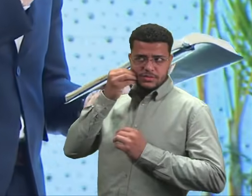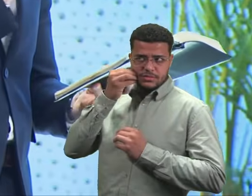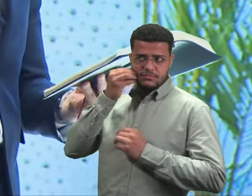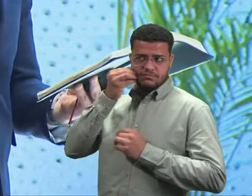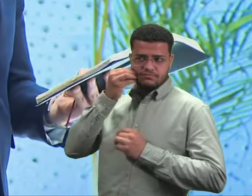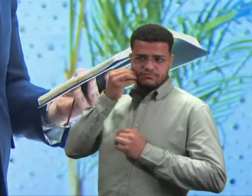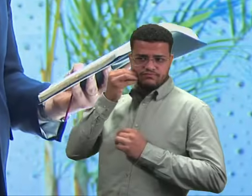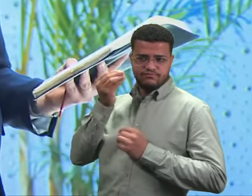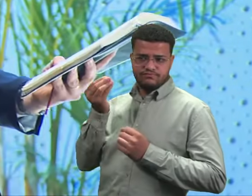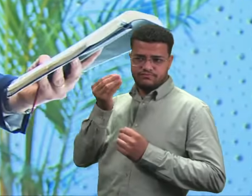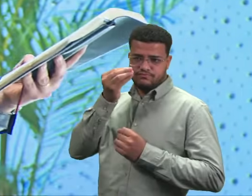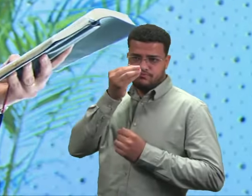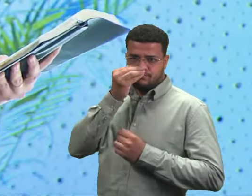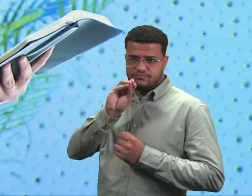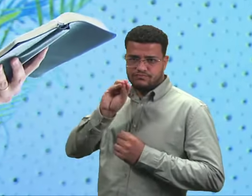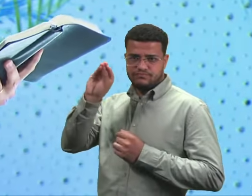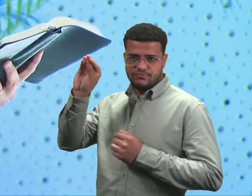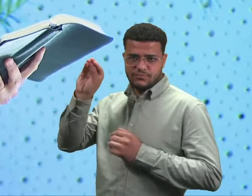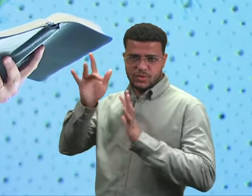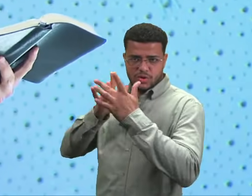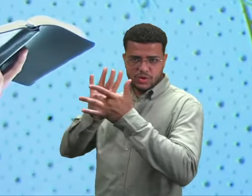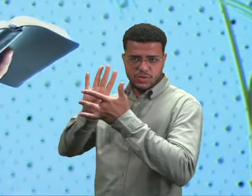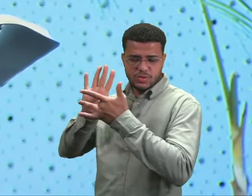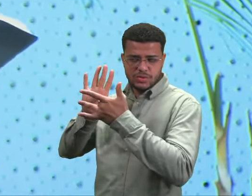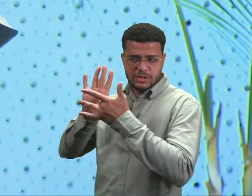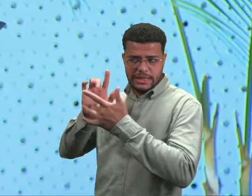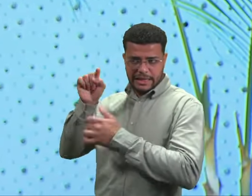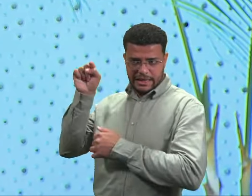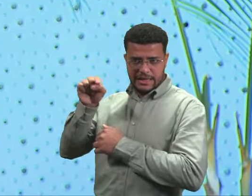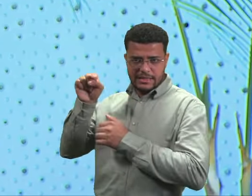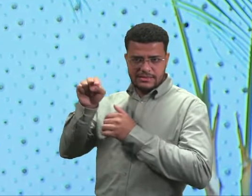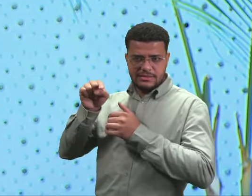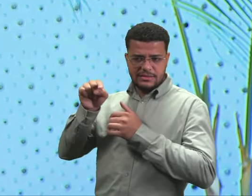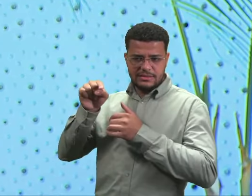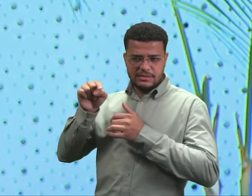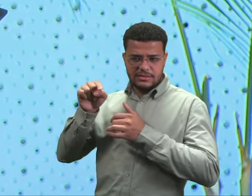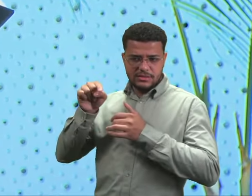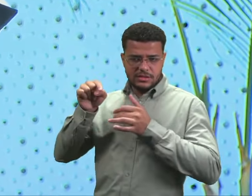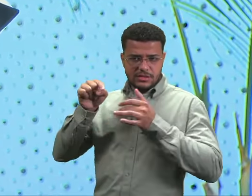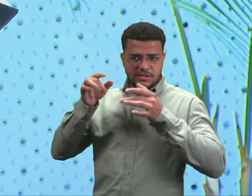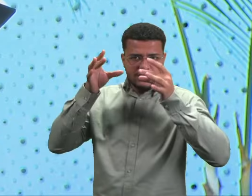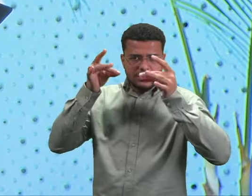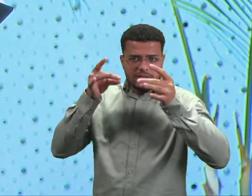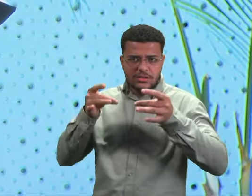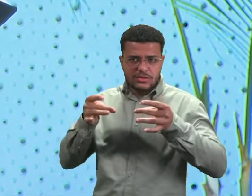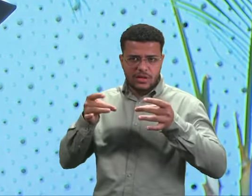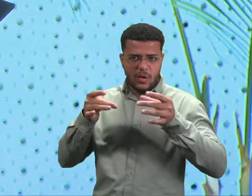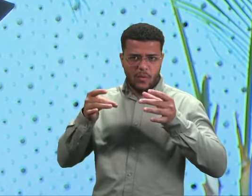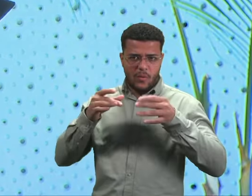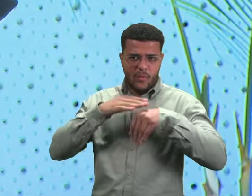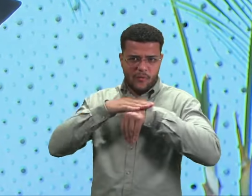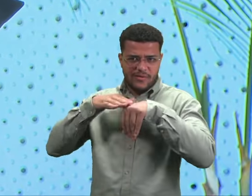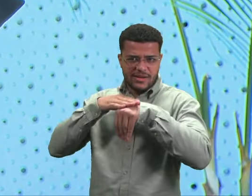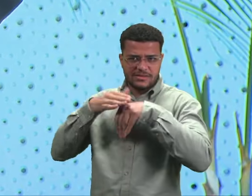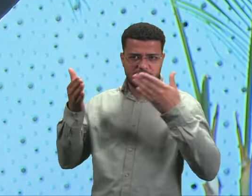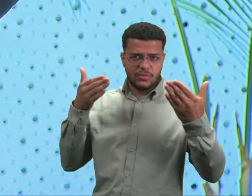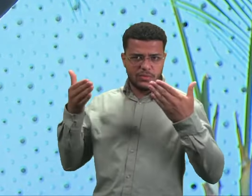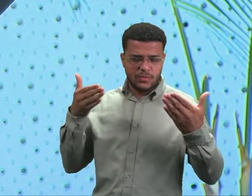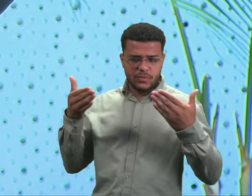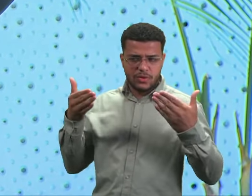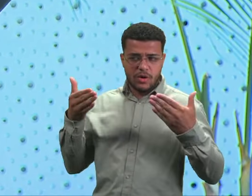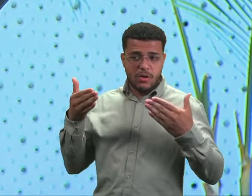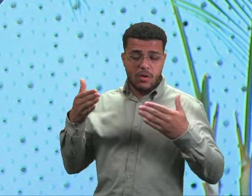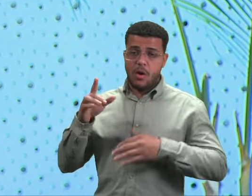texto, nos mostra num diálogo que Jesus, quando disse assim, olha, um